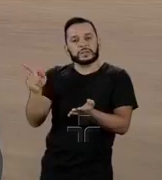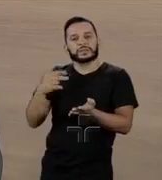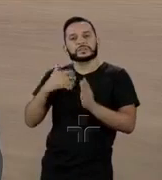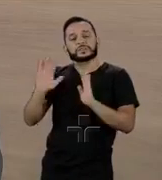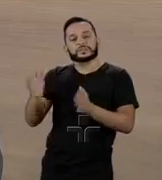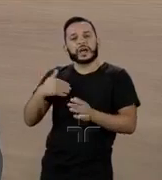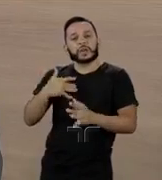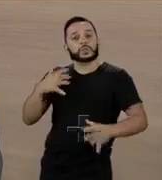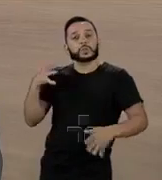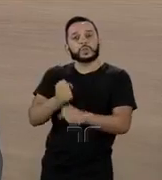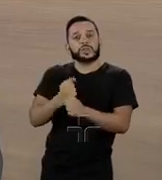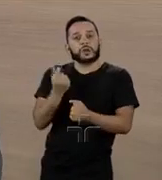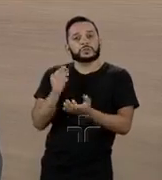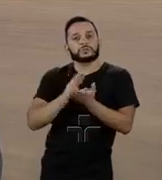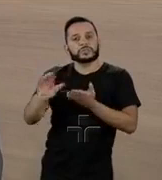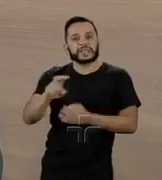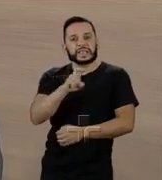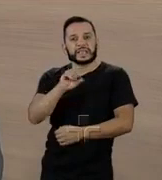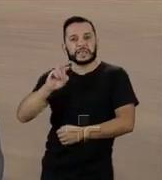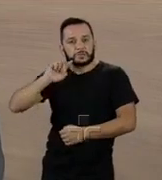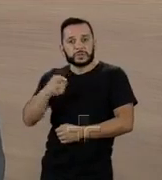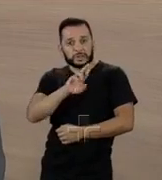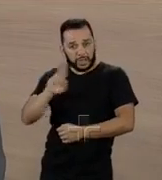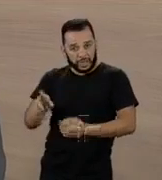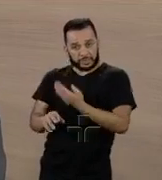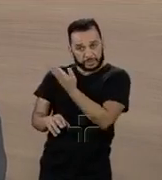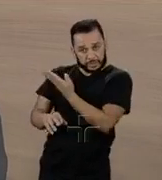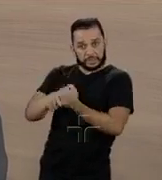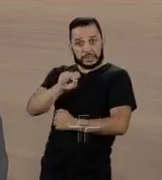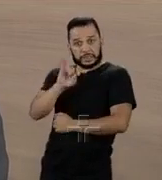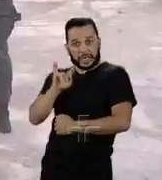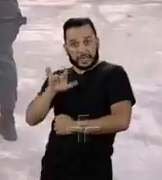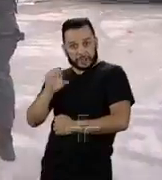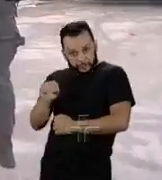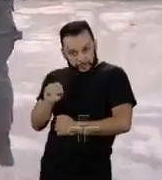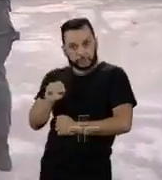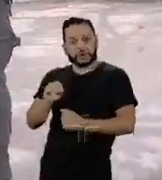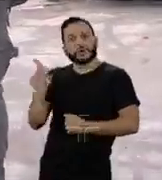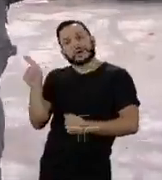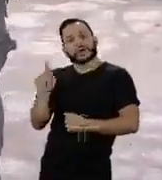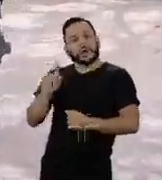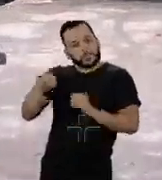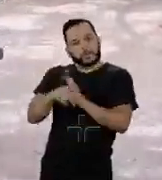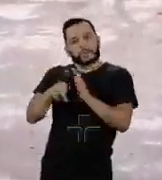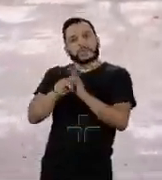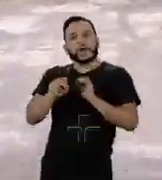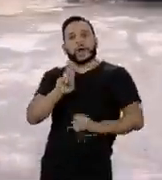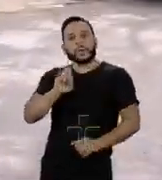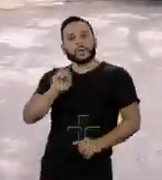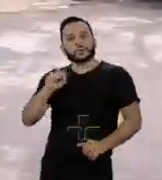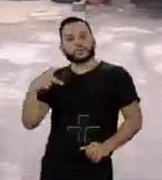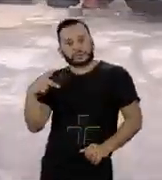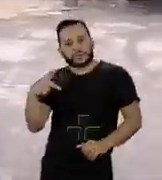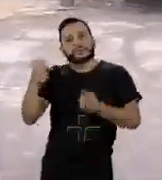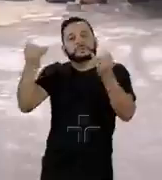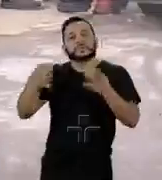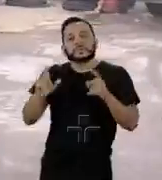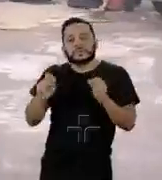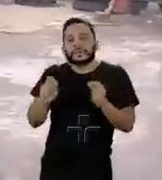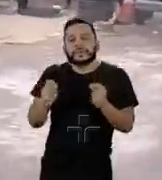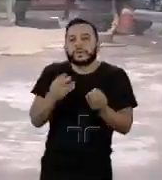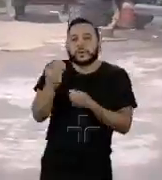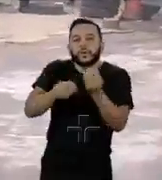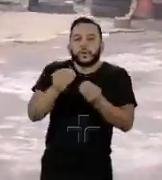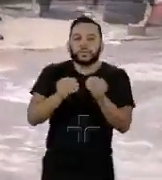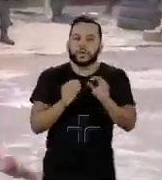Para o coordenador do Núcleo de Estudos da Violência da USP, Sérgio Adorno, o problema da intervenção é que não foi detalhado